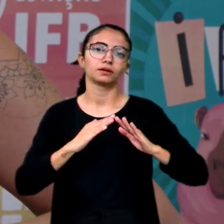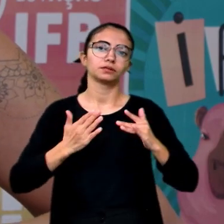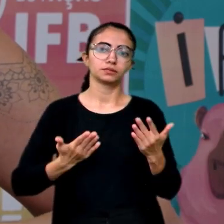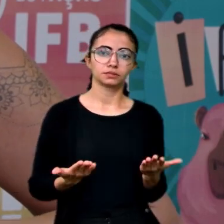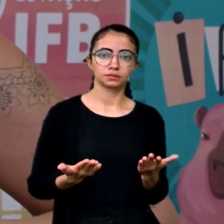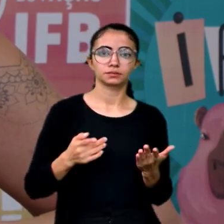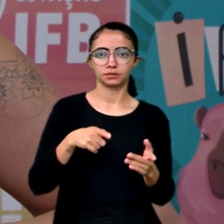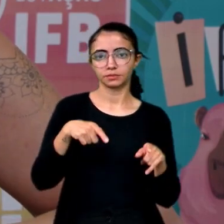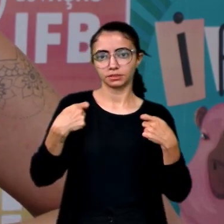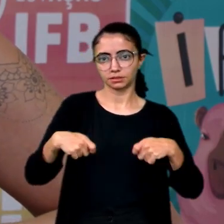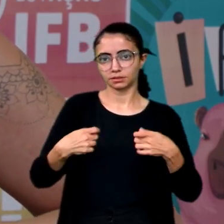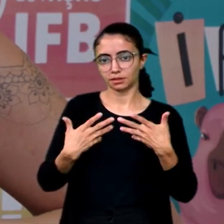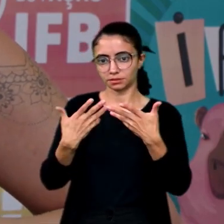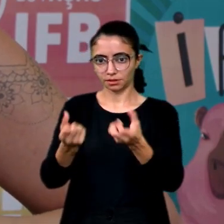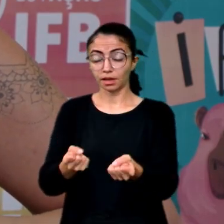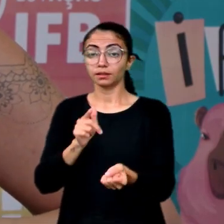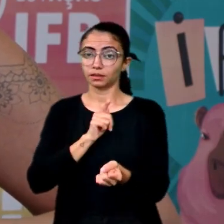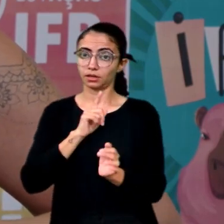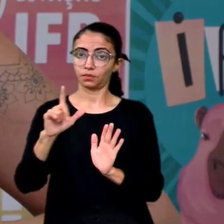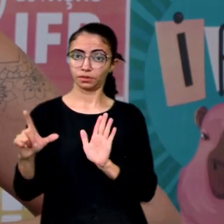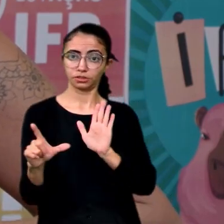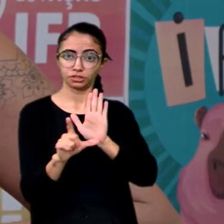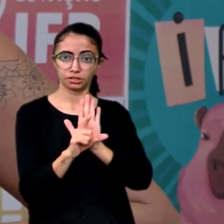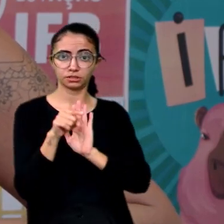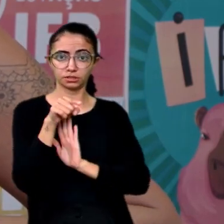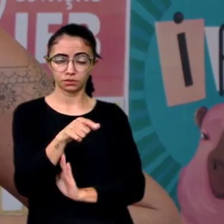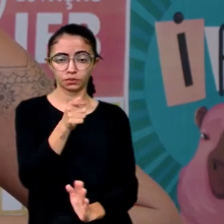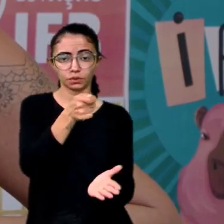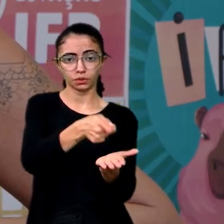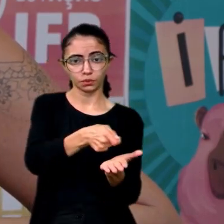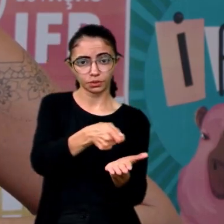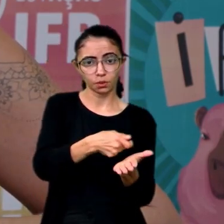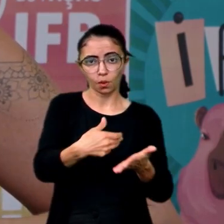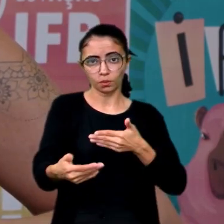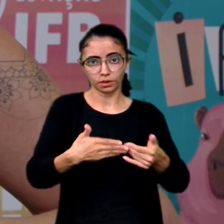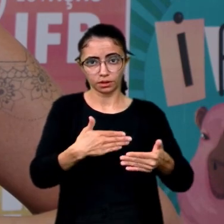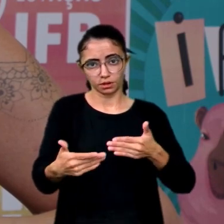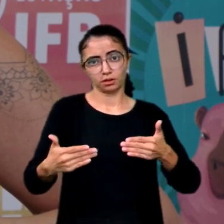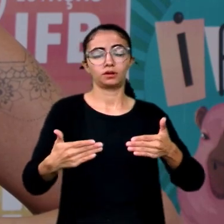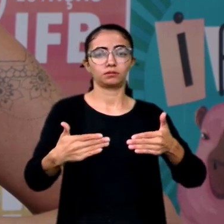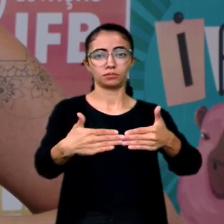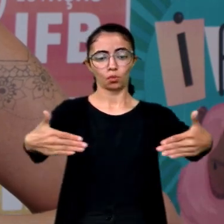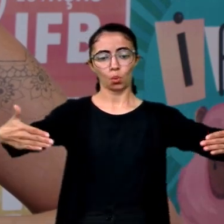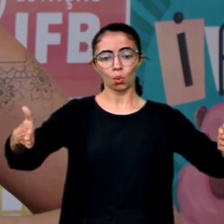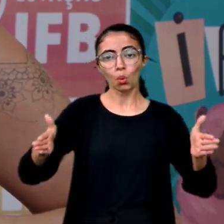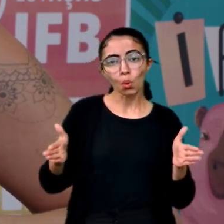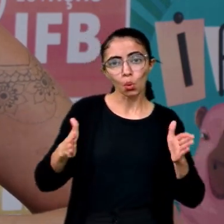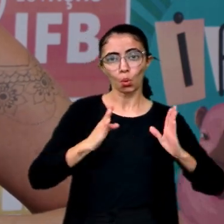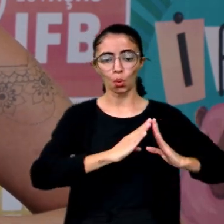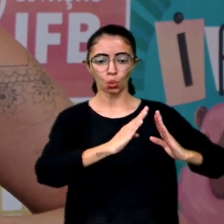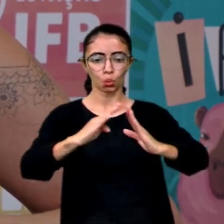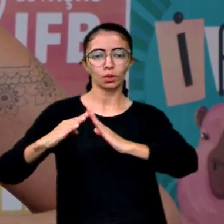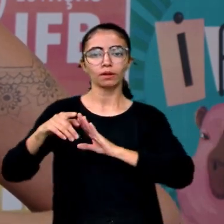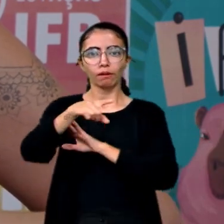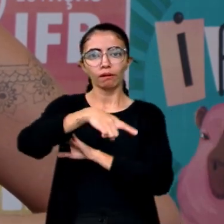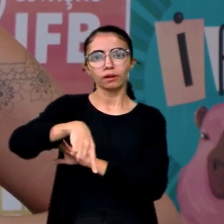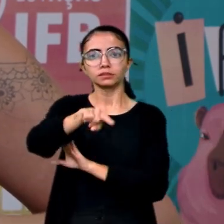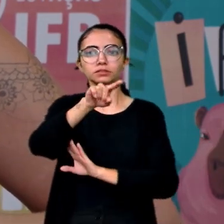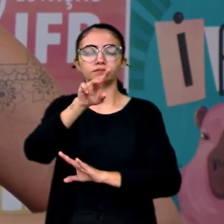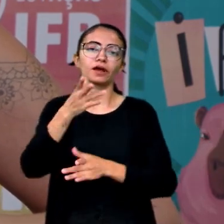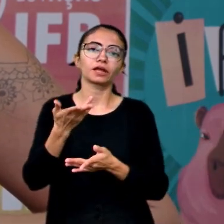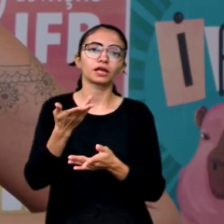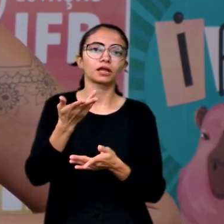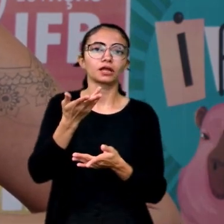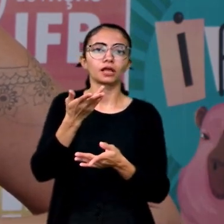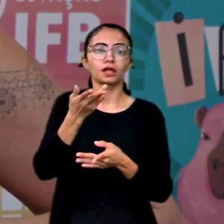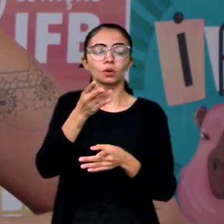que qualquer condomínio residencial, seja vertical ou horizontal, cuide de todo o orgânico que ele produz,